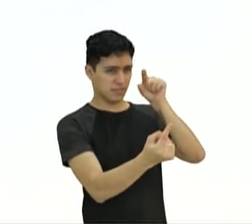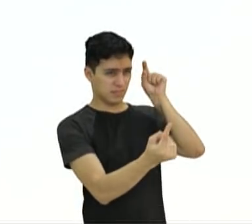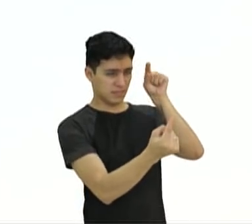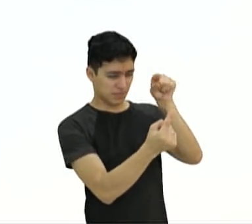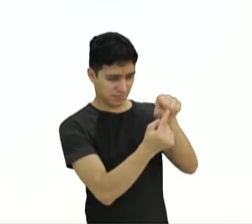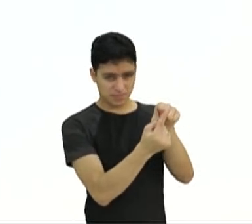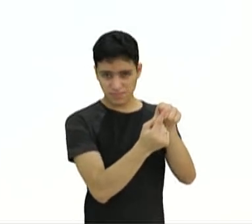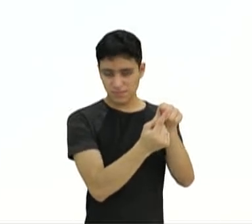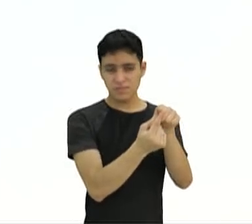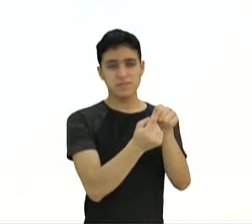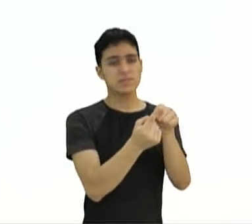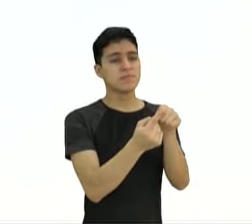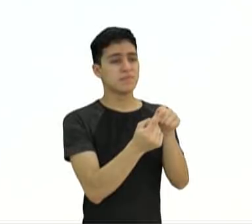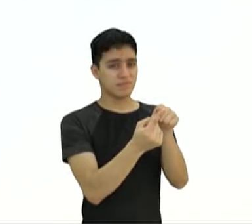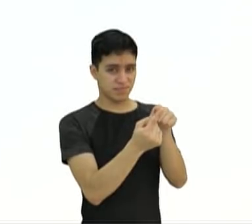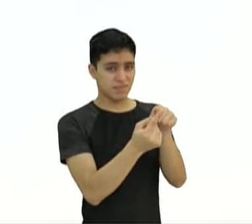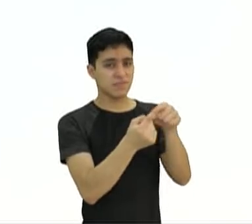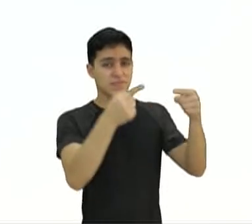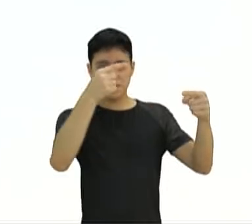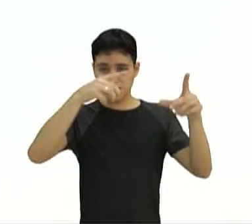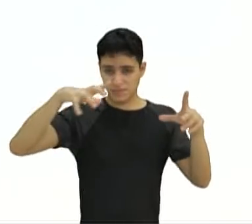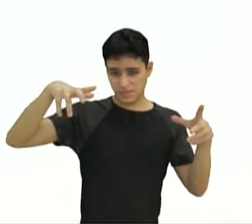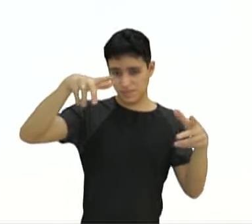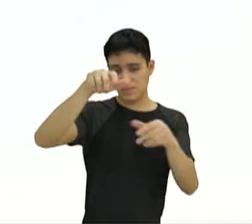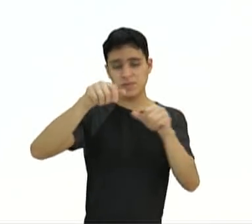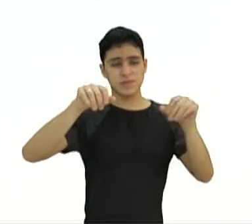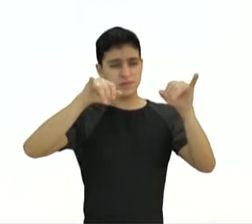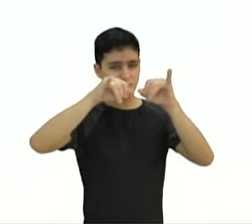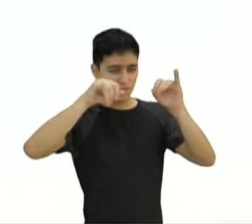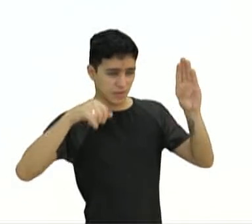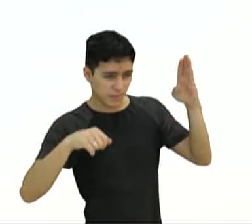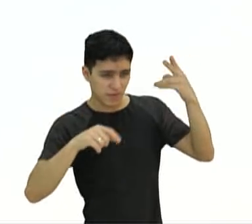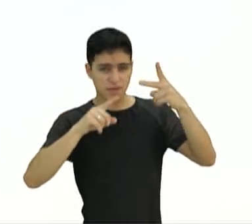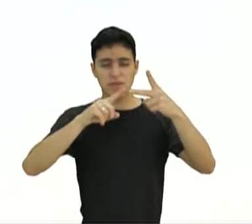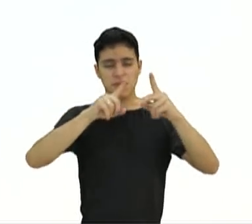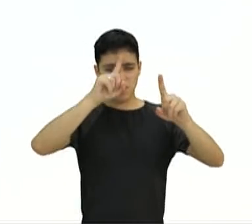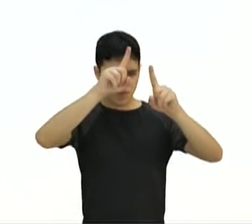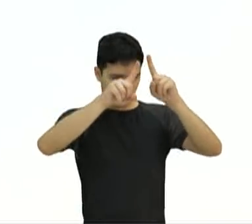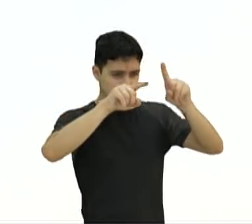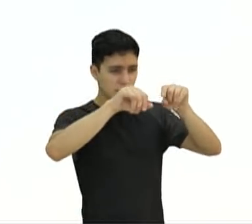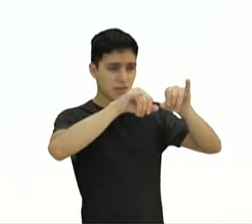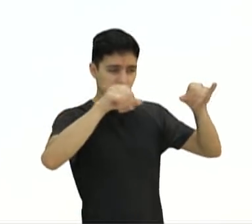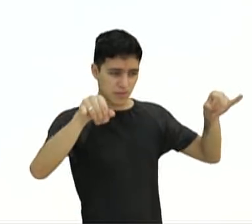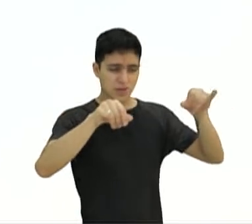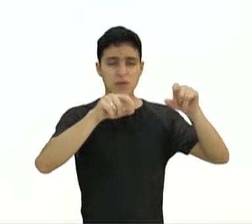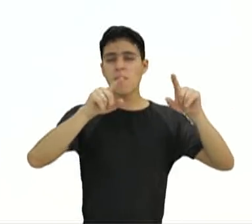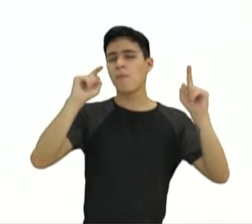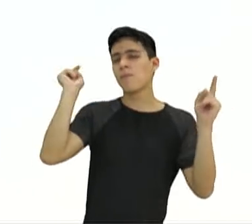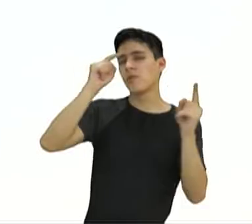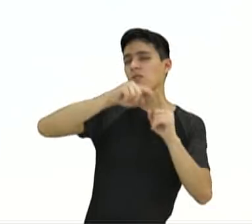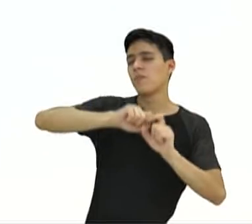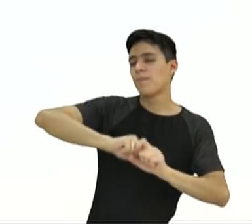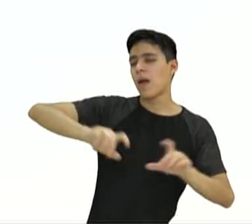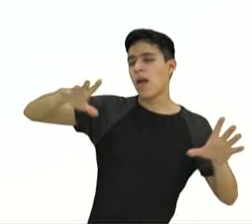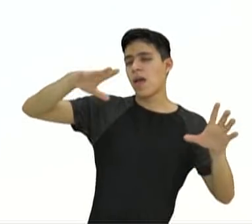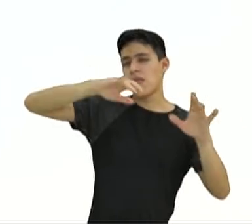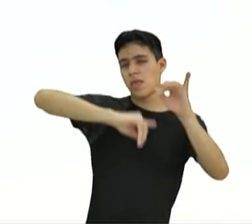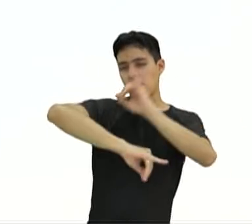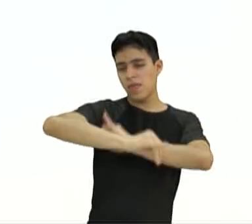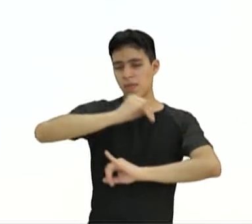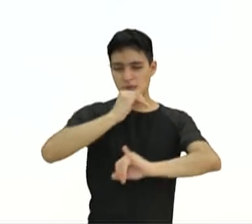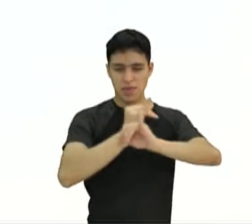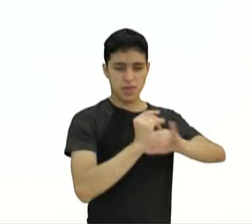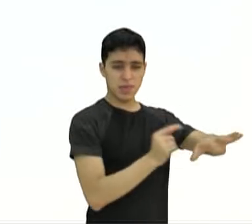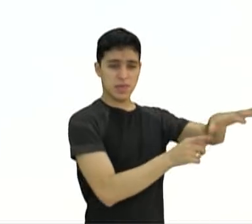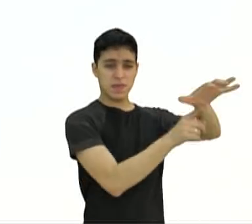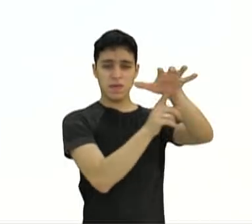democracia, as fake news, notícias inventadas, geralmente com o objetivo de viralizar na internet e